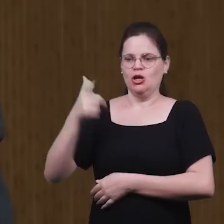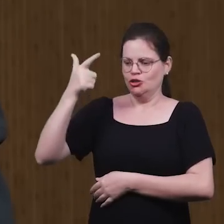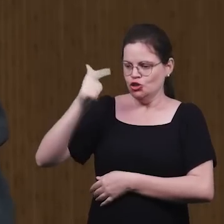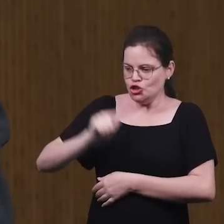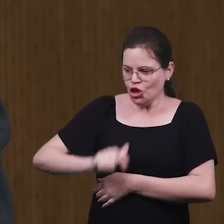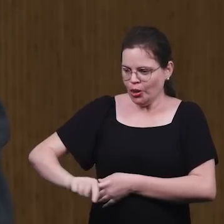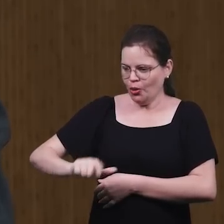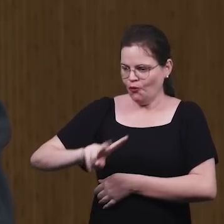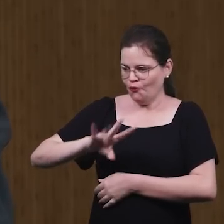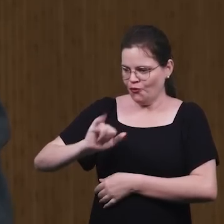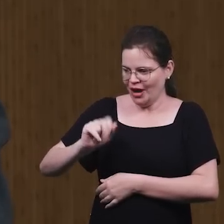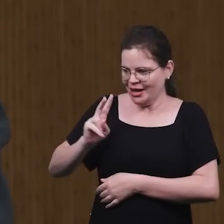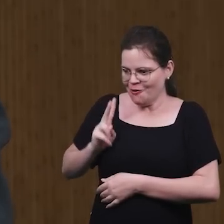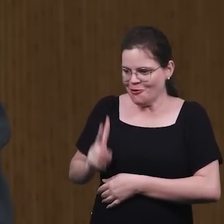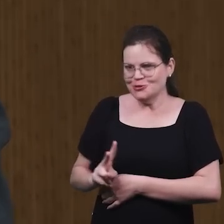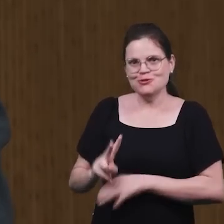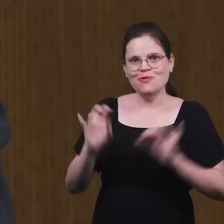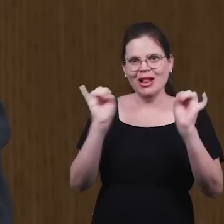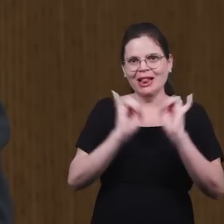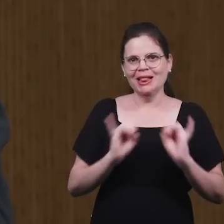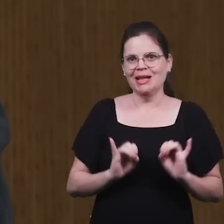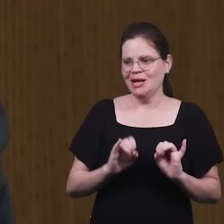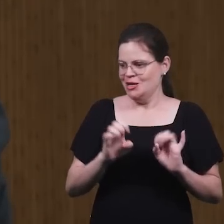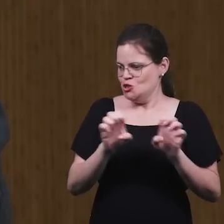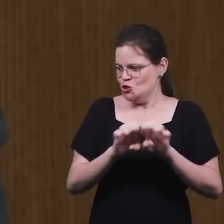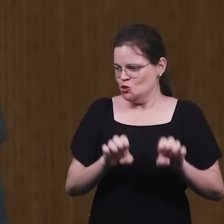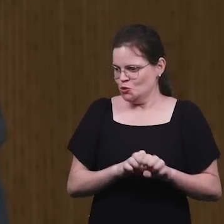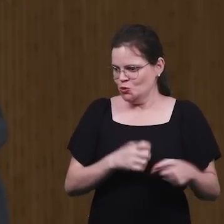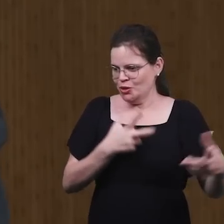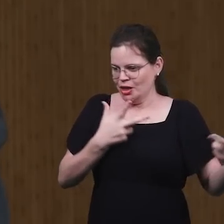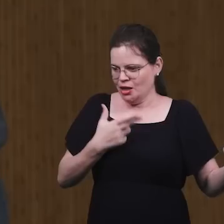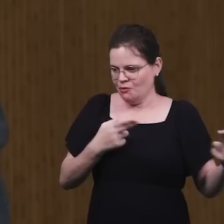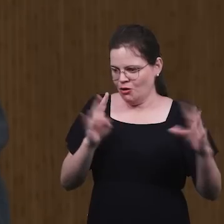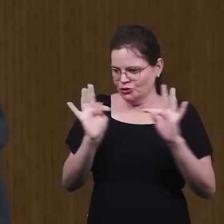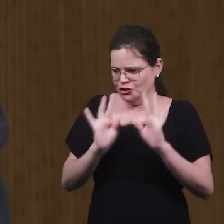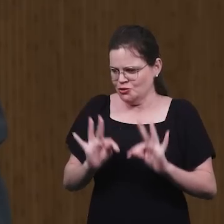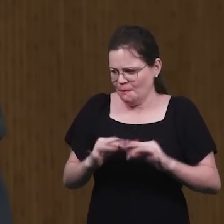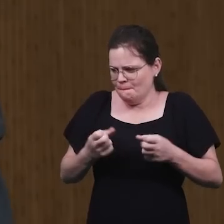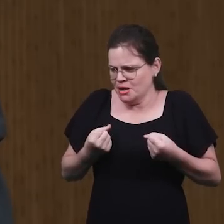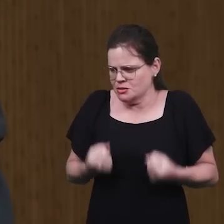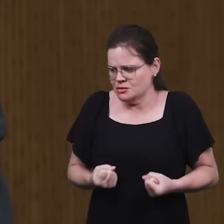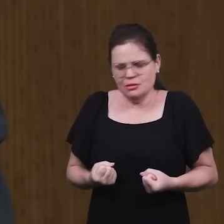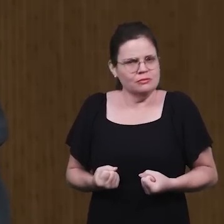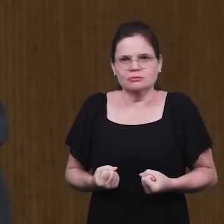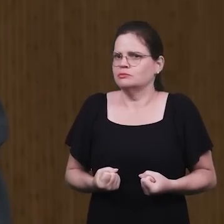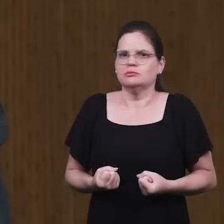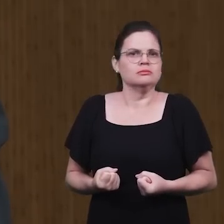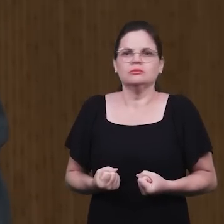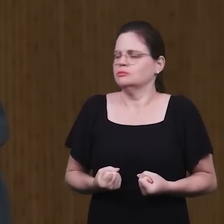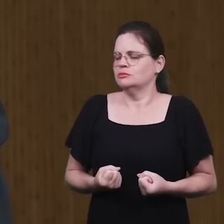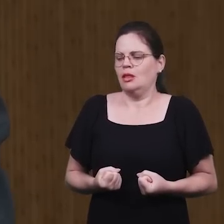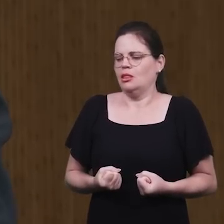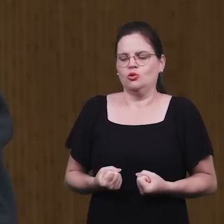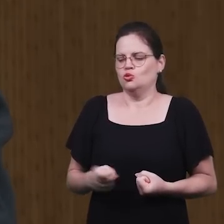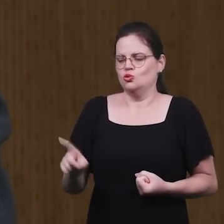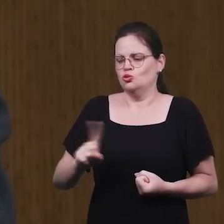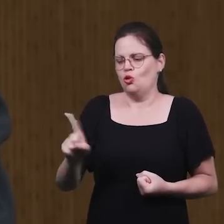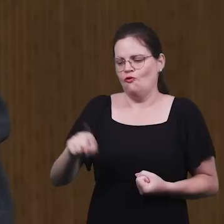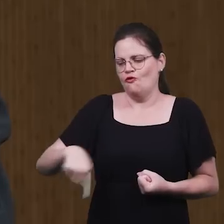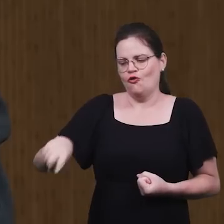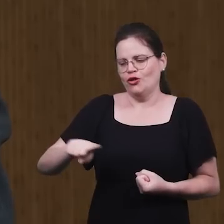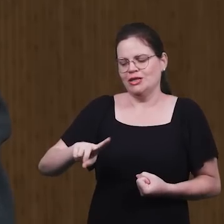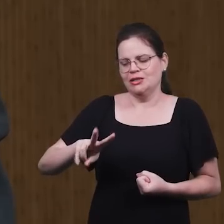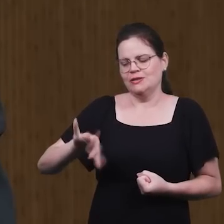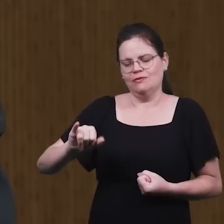não vai existir. É uma garantia de Jesus que outra estrutura religiosa como aquela, que foi uma carga pesada para os fiéis, o Senhor diz